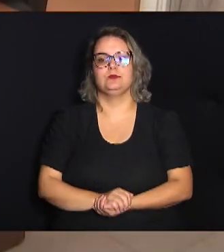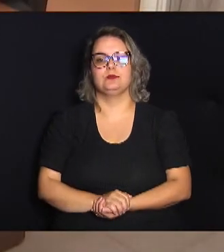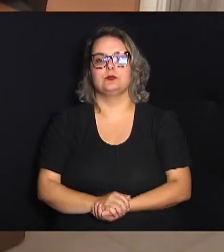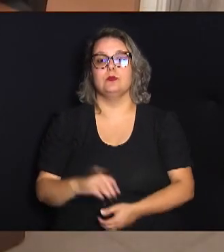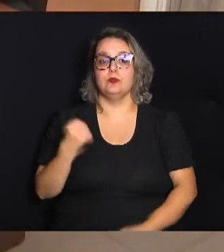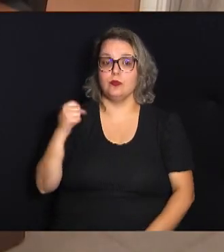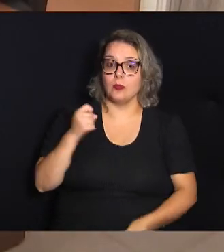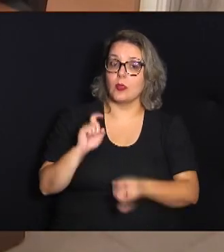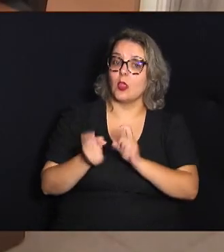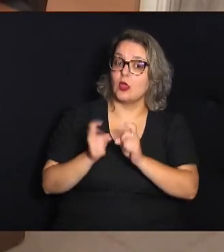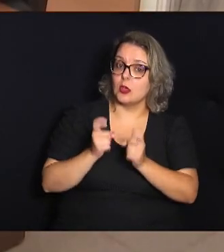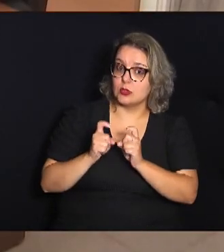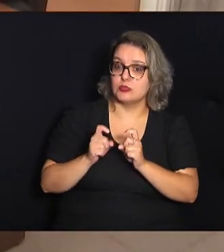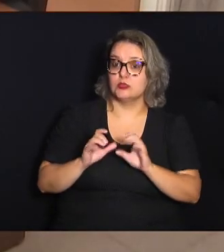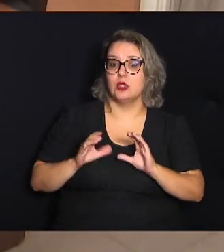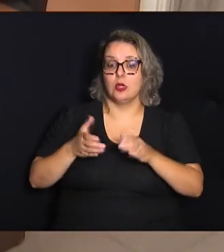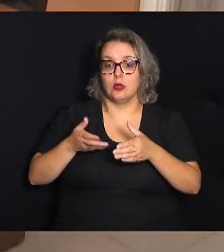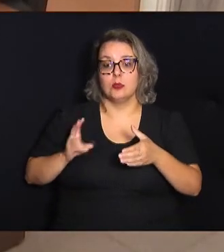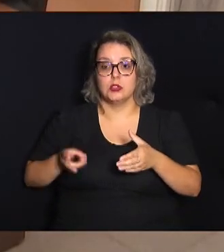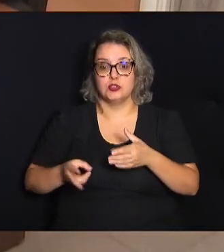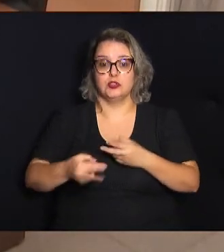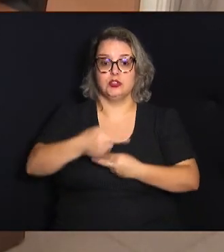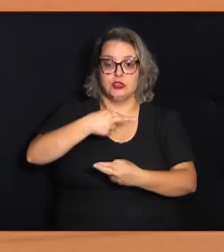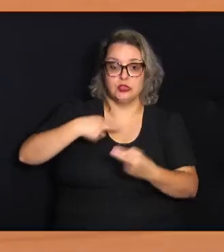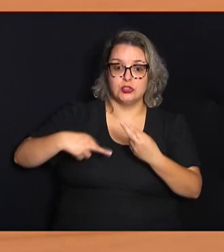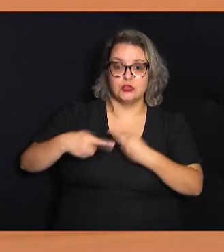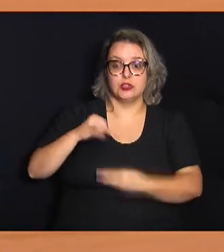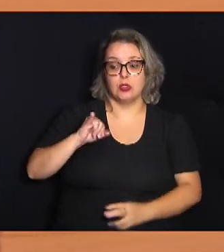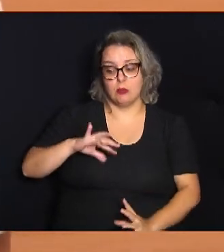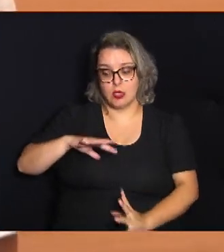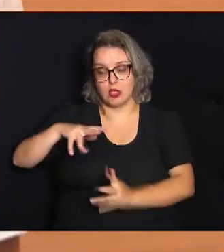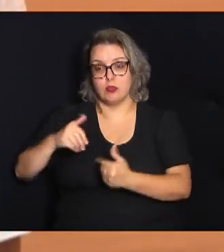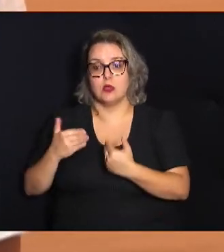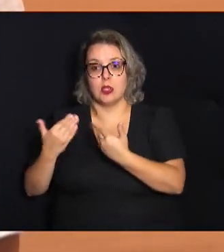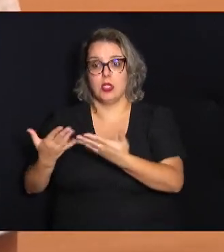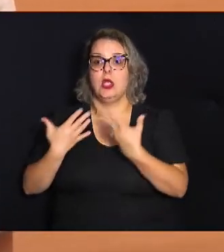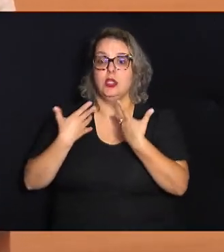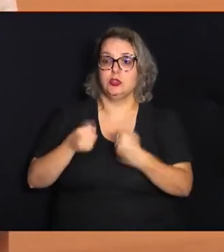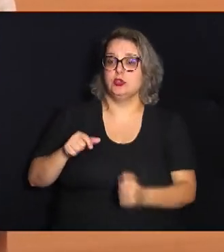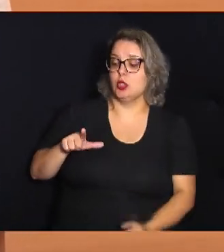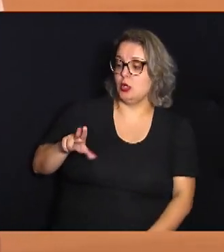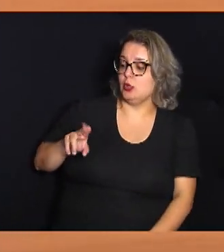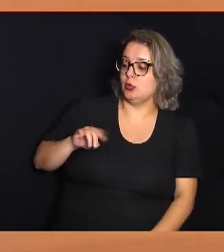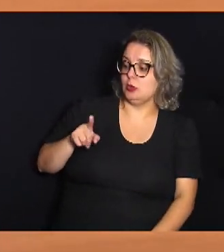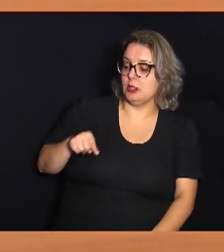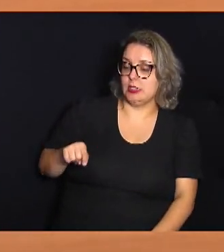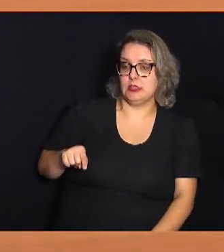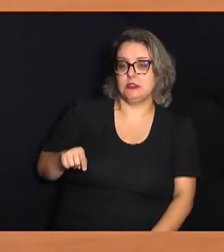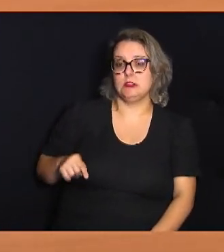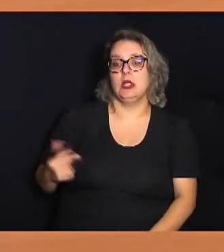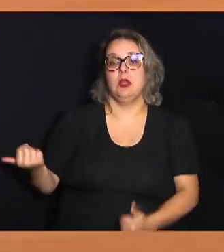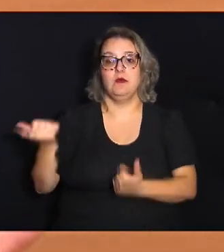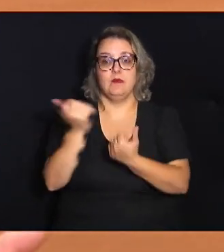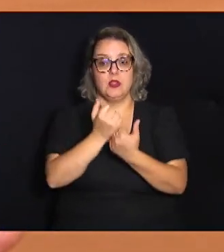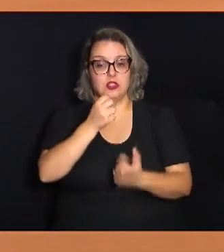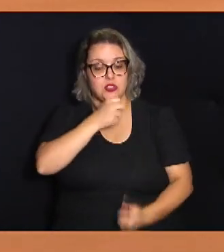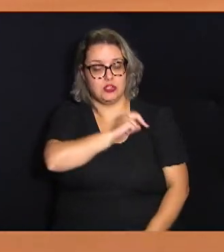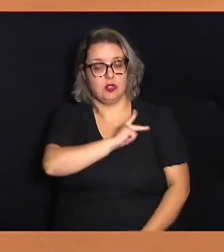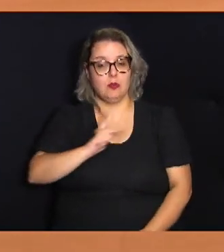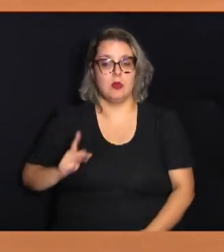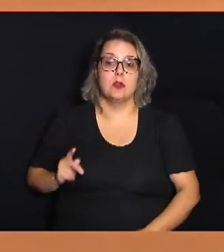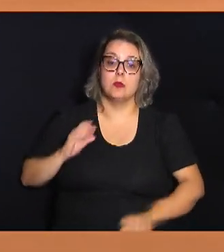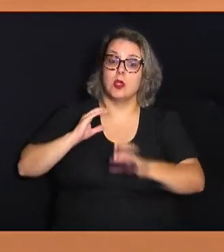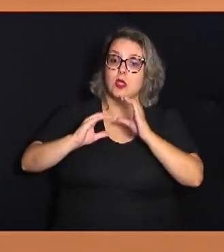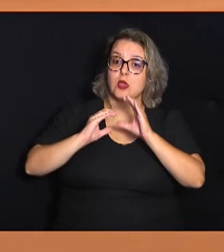8ª reunião da Comissão Permanente de Relações Internacionais recebeu Luiz Guimarães, vice-presidente de Comunicação